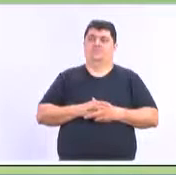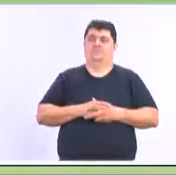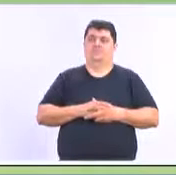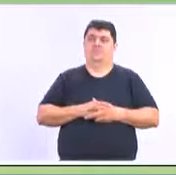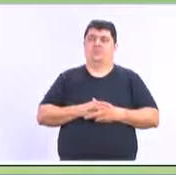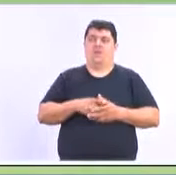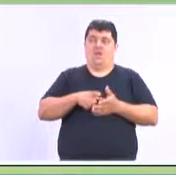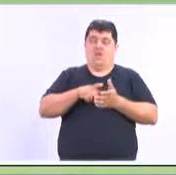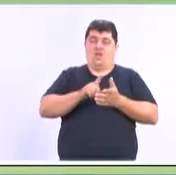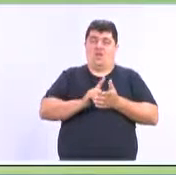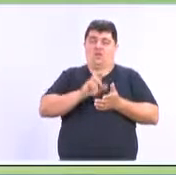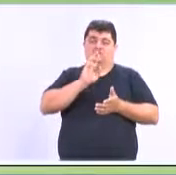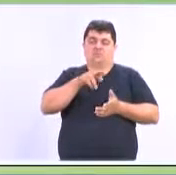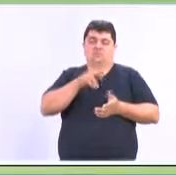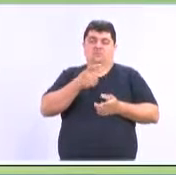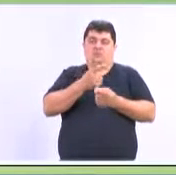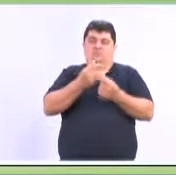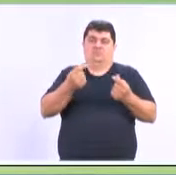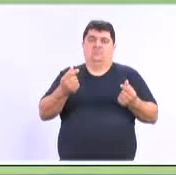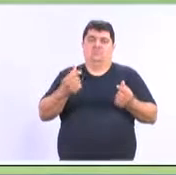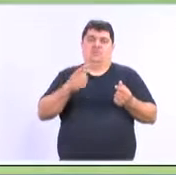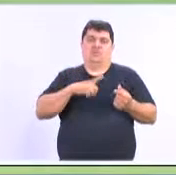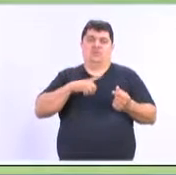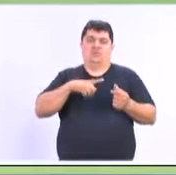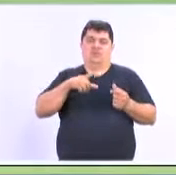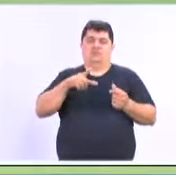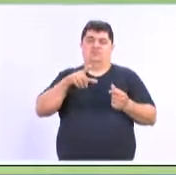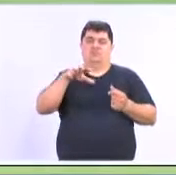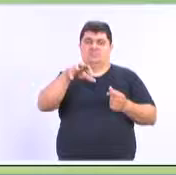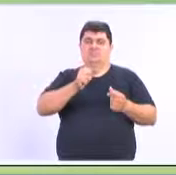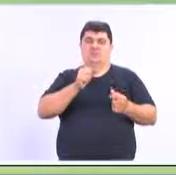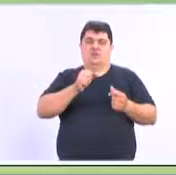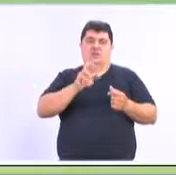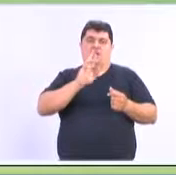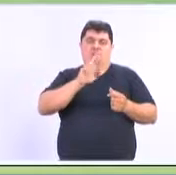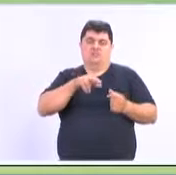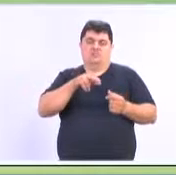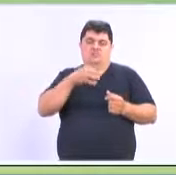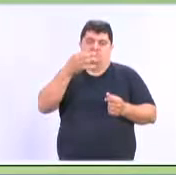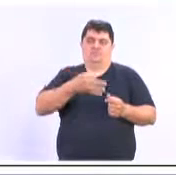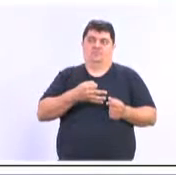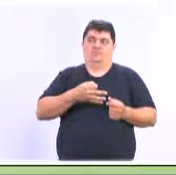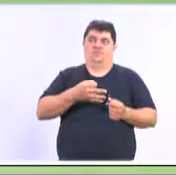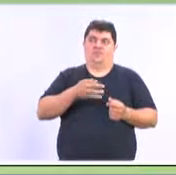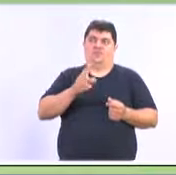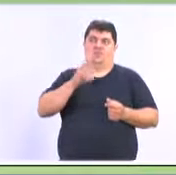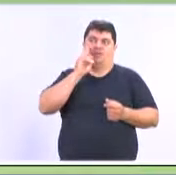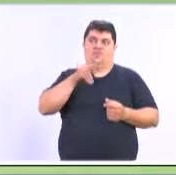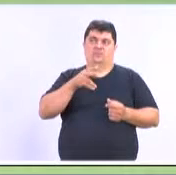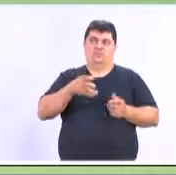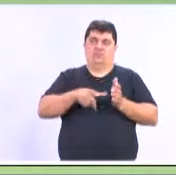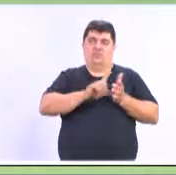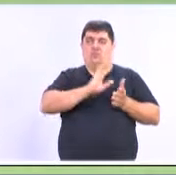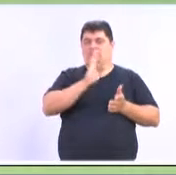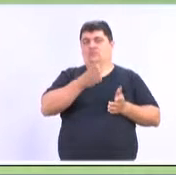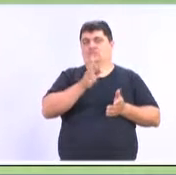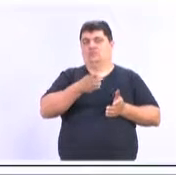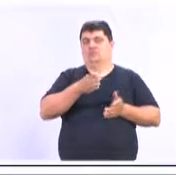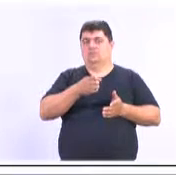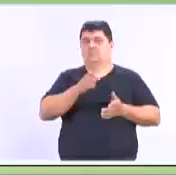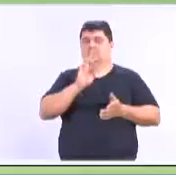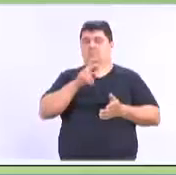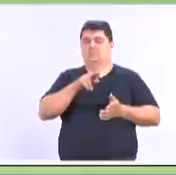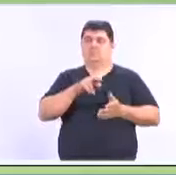operacional antes do resultado financeiro, que é obtido através do resultado bruto, né, que a gente viu no anterior, resultado